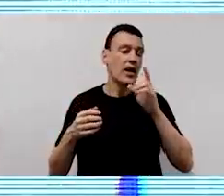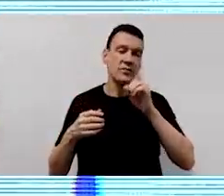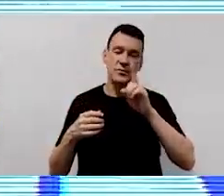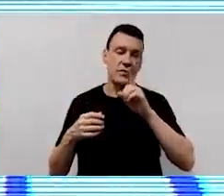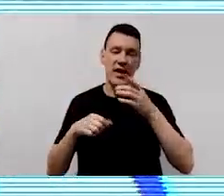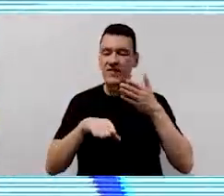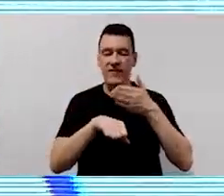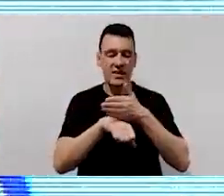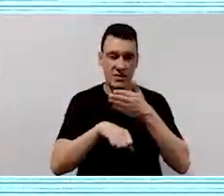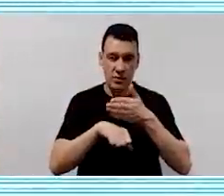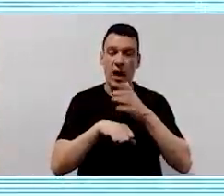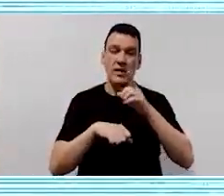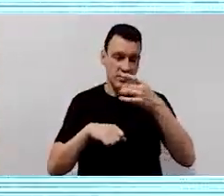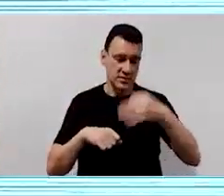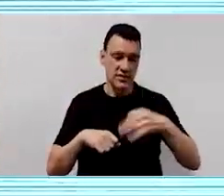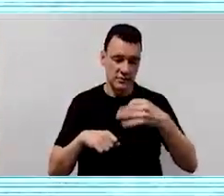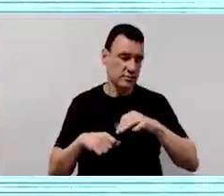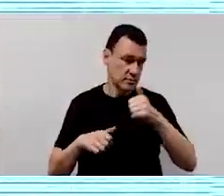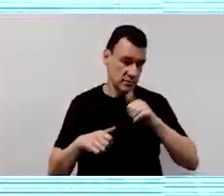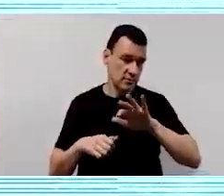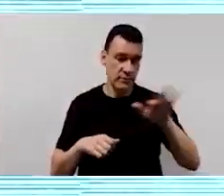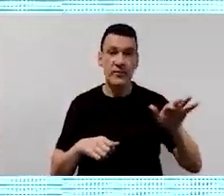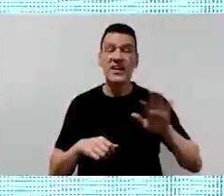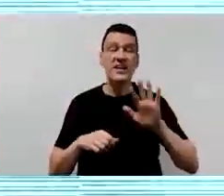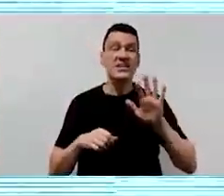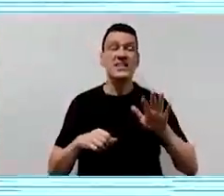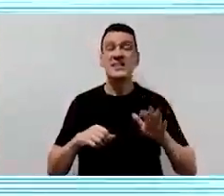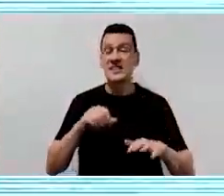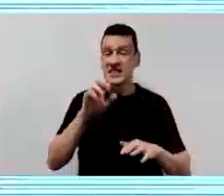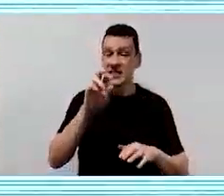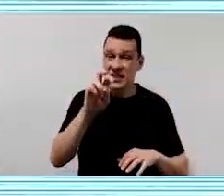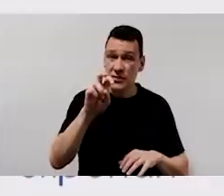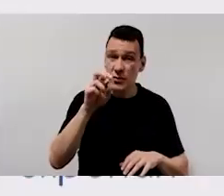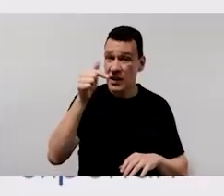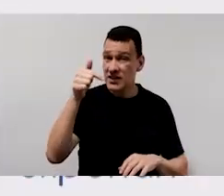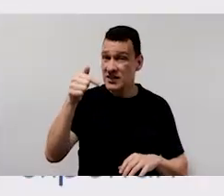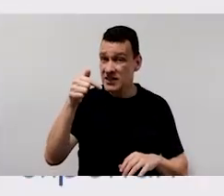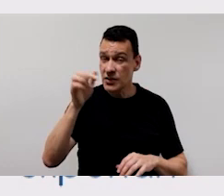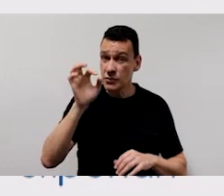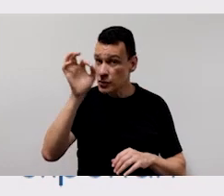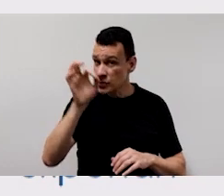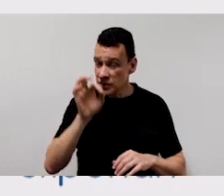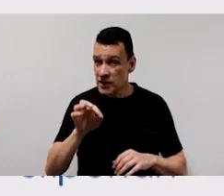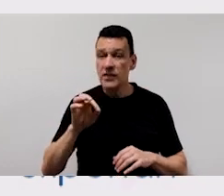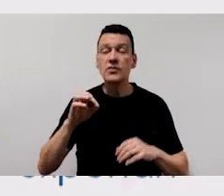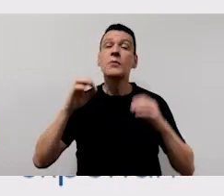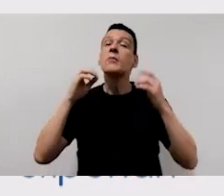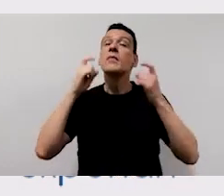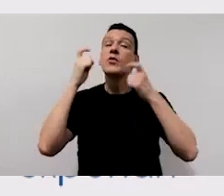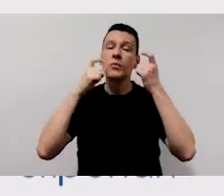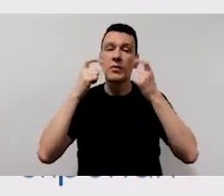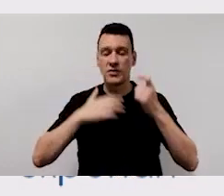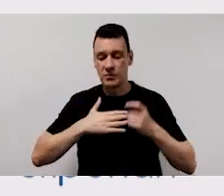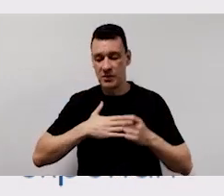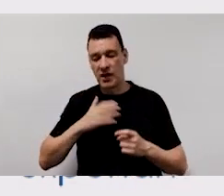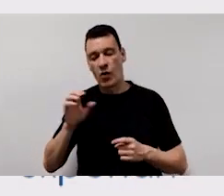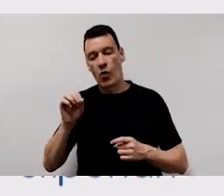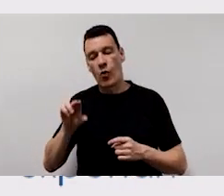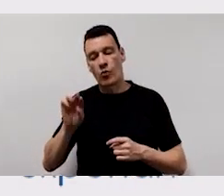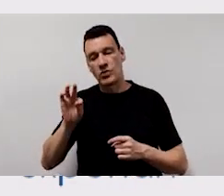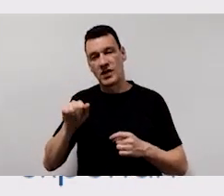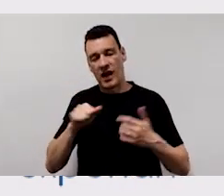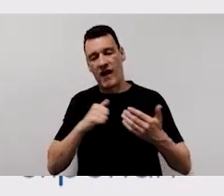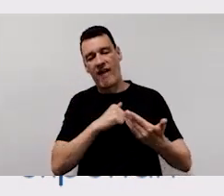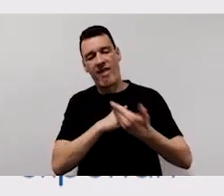roubo de identidade. 57% dos consumidores se preocupam com invasão de contas. Então, vamos lá. Primeiro eu falei roubo